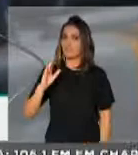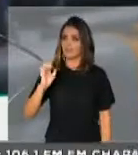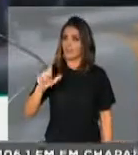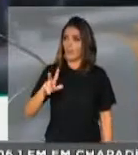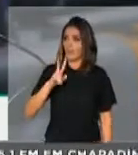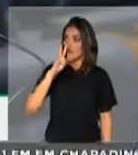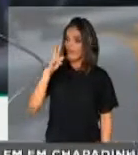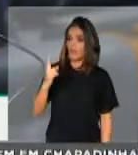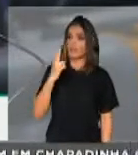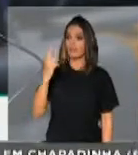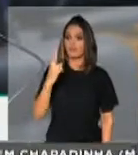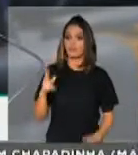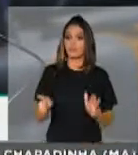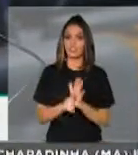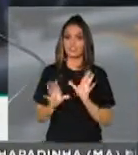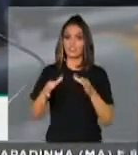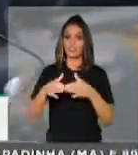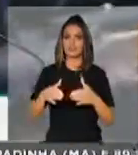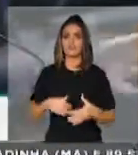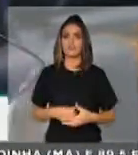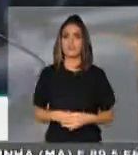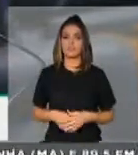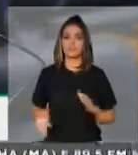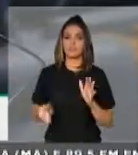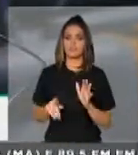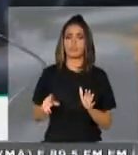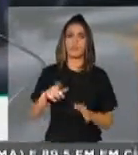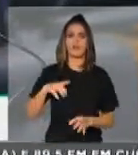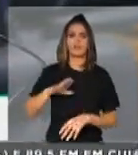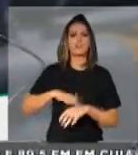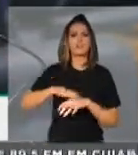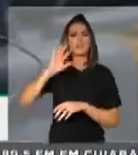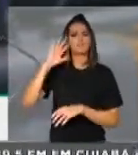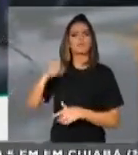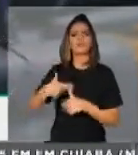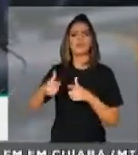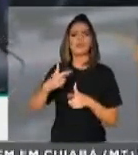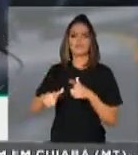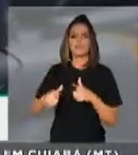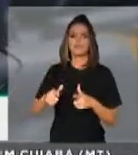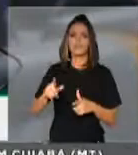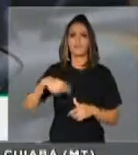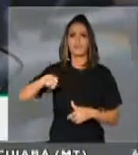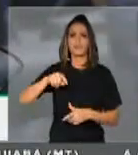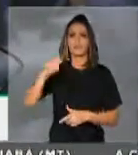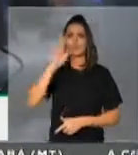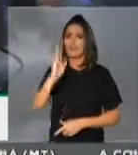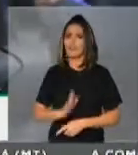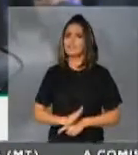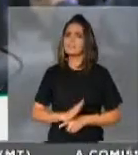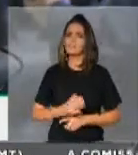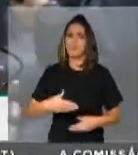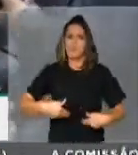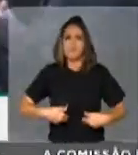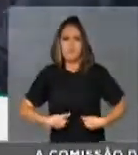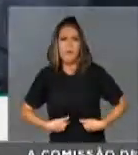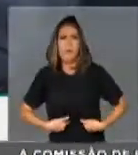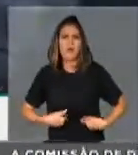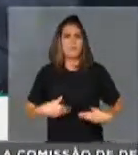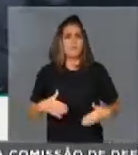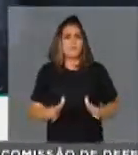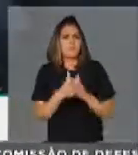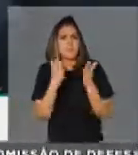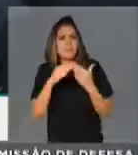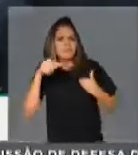como solucionar o problema fiscal do Brasil? Agora, tentar resolver o problema fiscal do Brasil, senhor presidente, gerando fome,